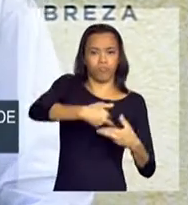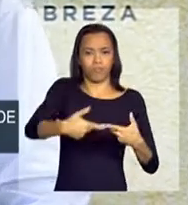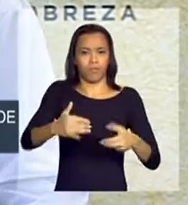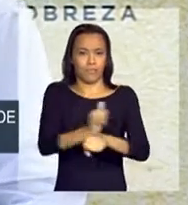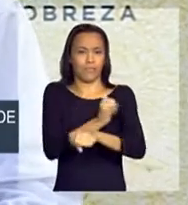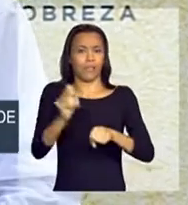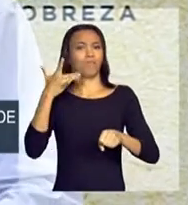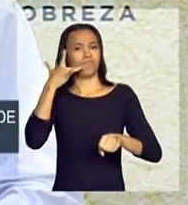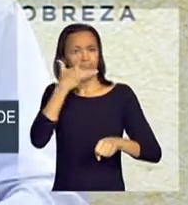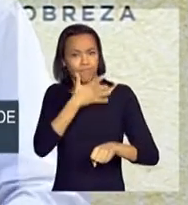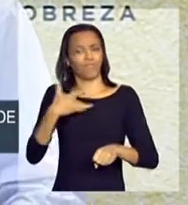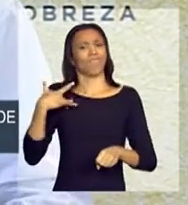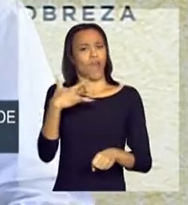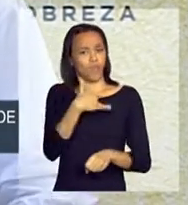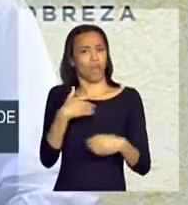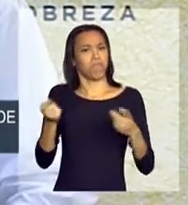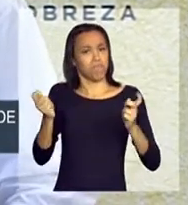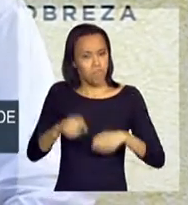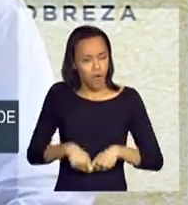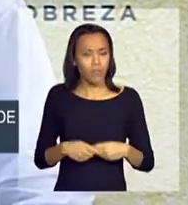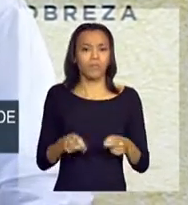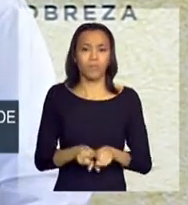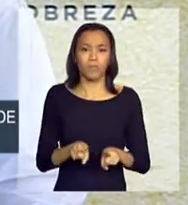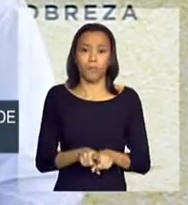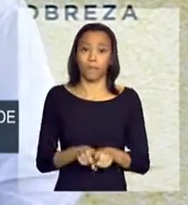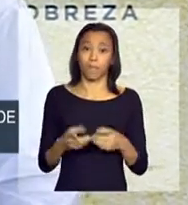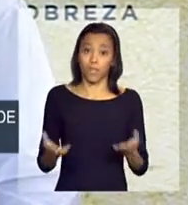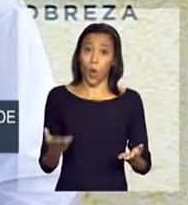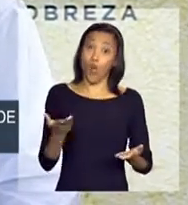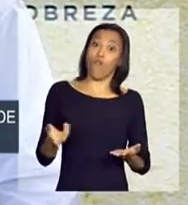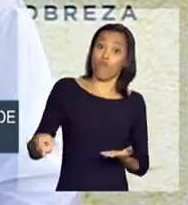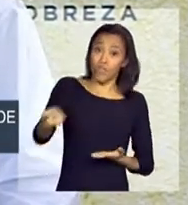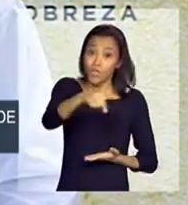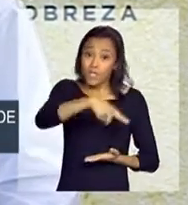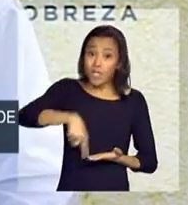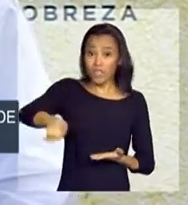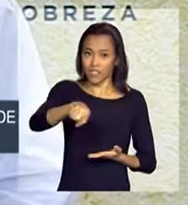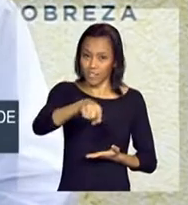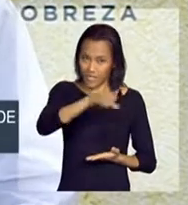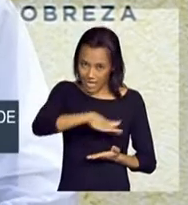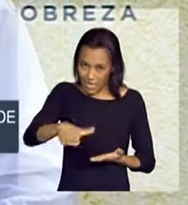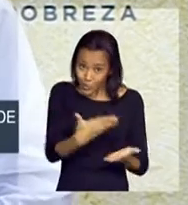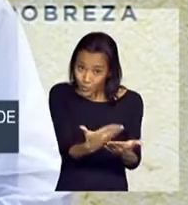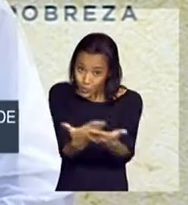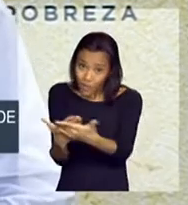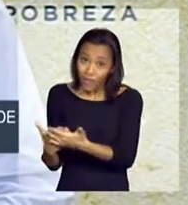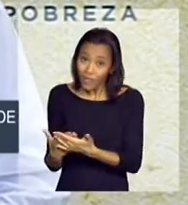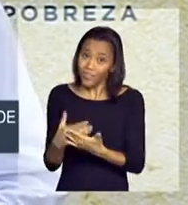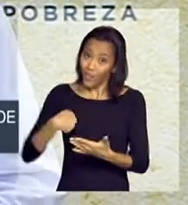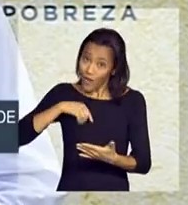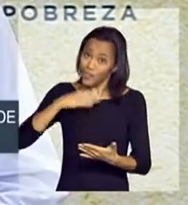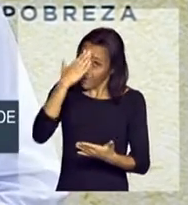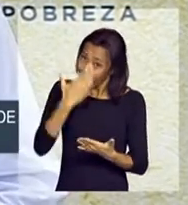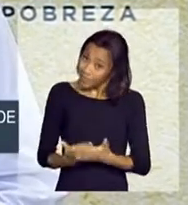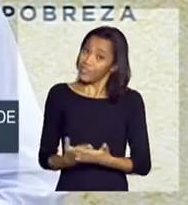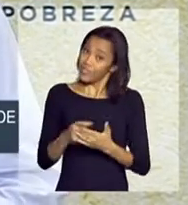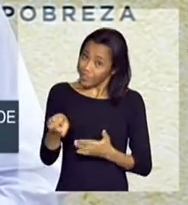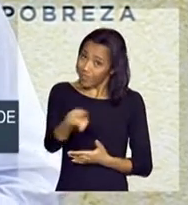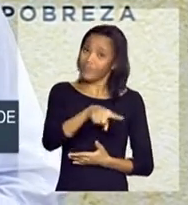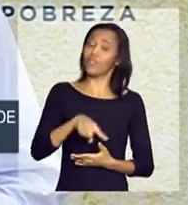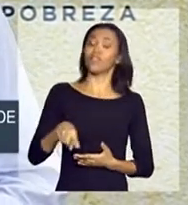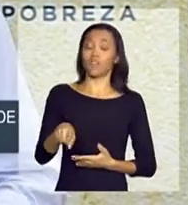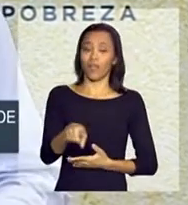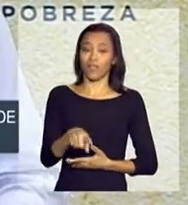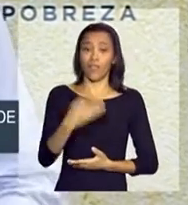mais saudável para cada um de vocês Pessoal vocês que estão estudando a gente acredita e confia muito em vocês